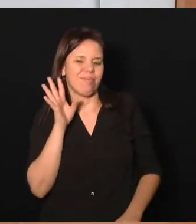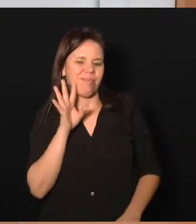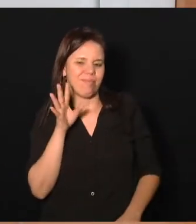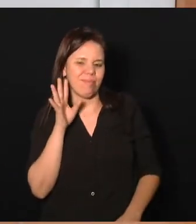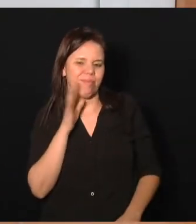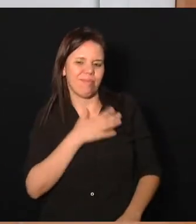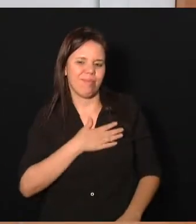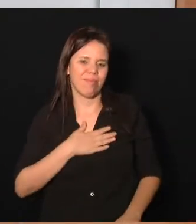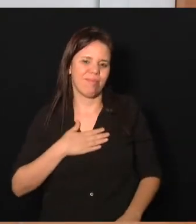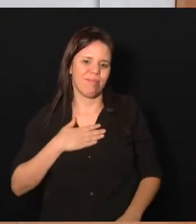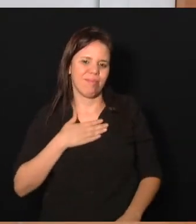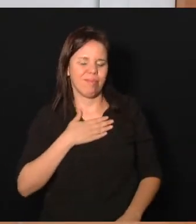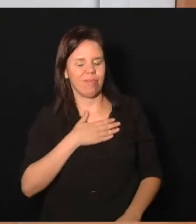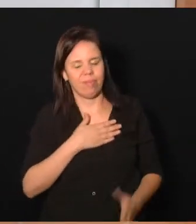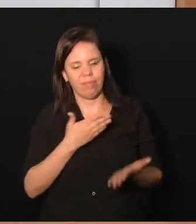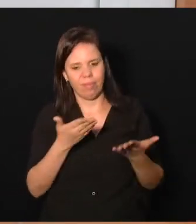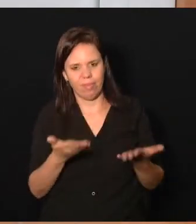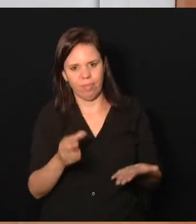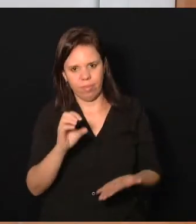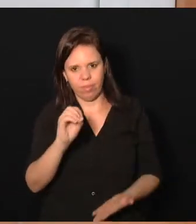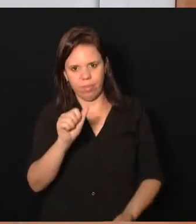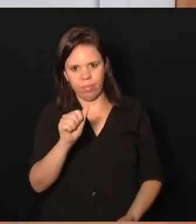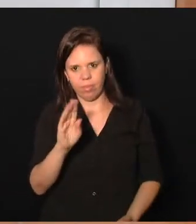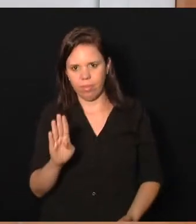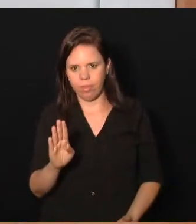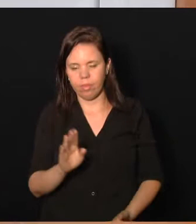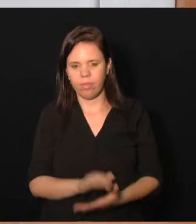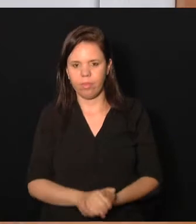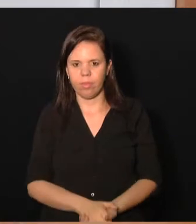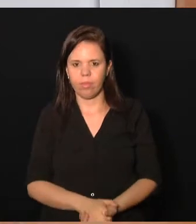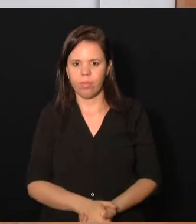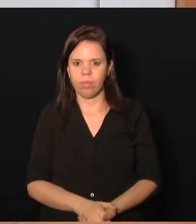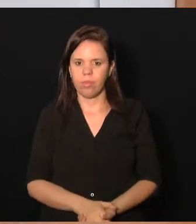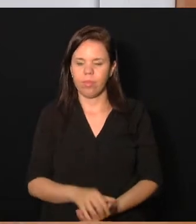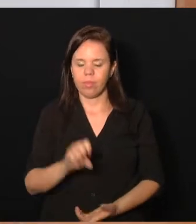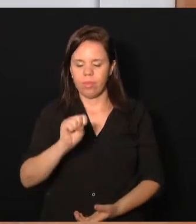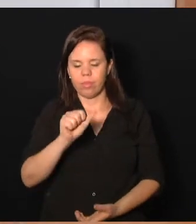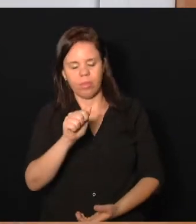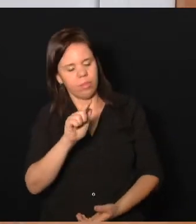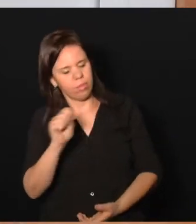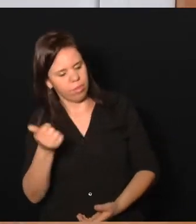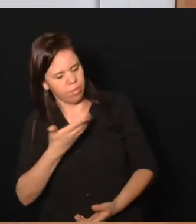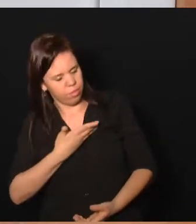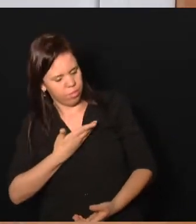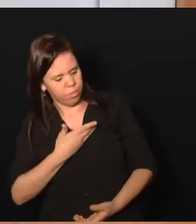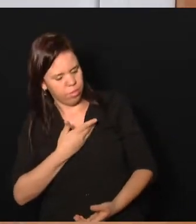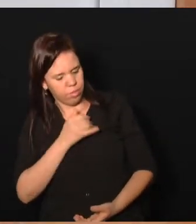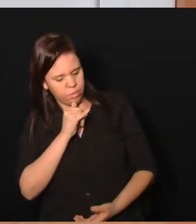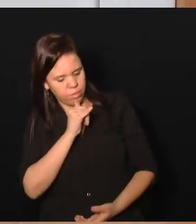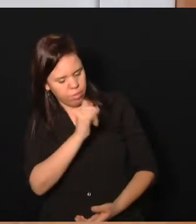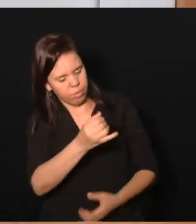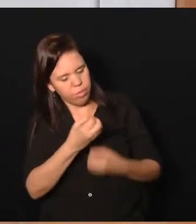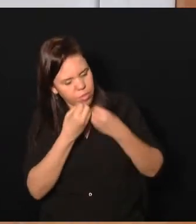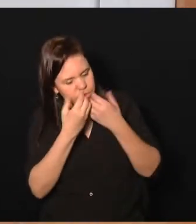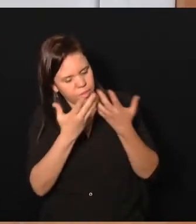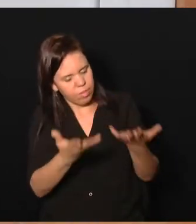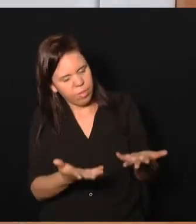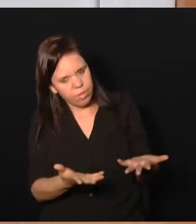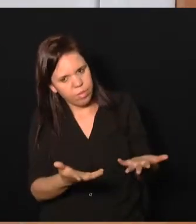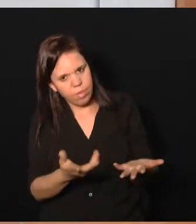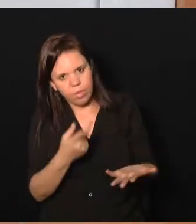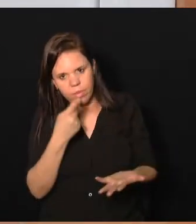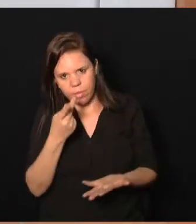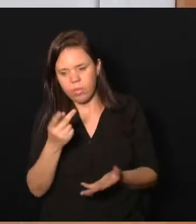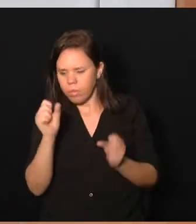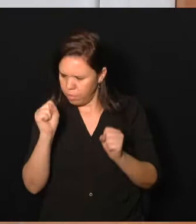falei, gostaria que a ordem estivesse aqui. Daí o Saga, com muita disponibilidade, falou